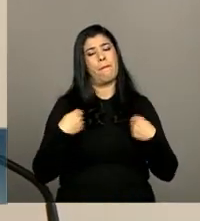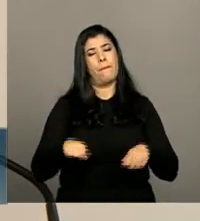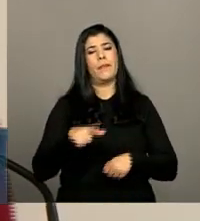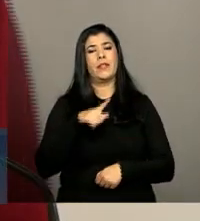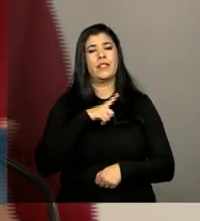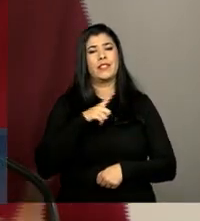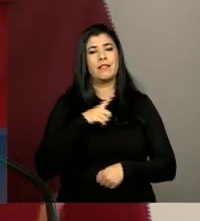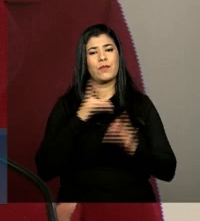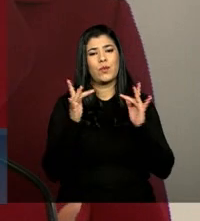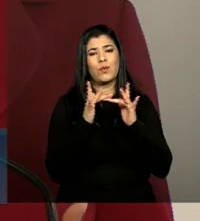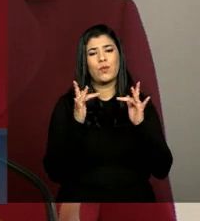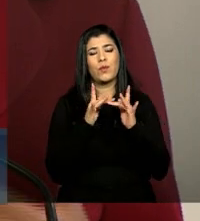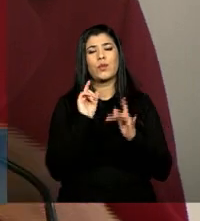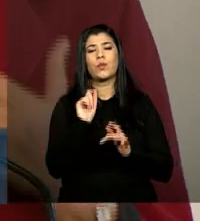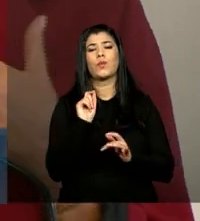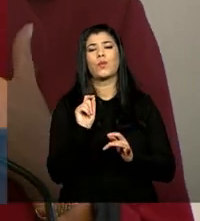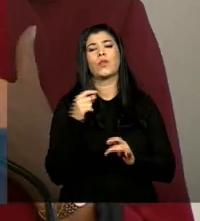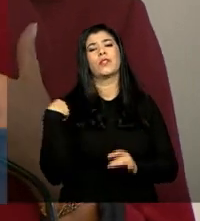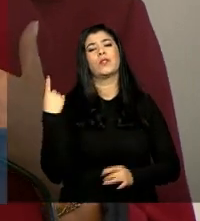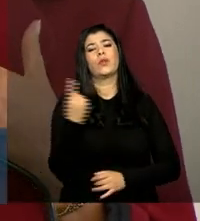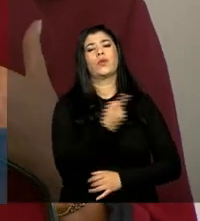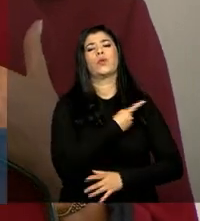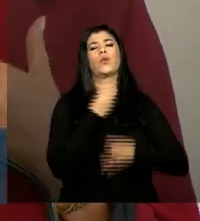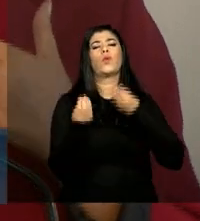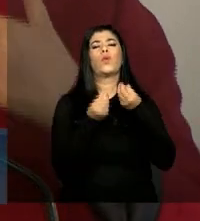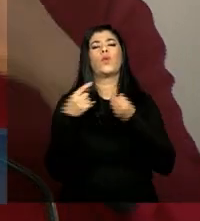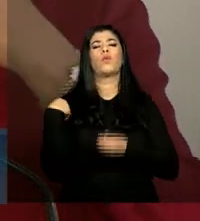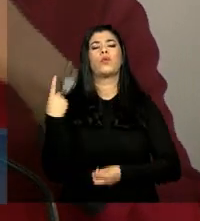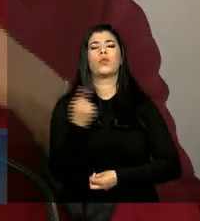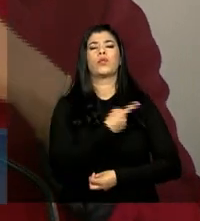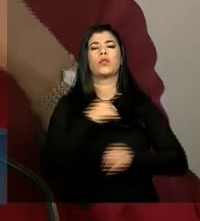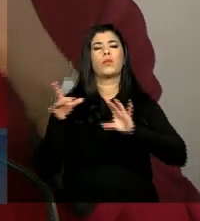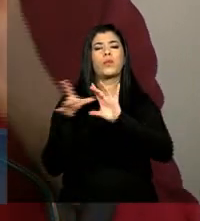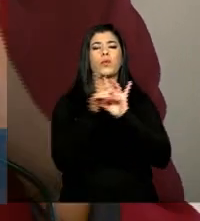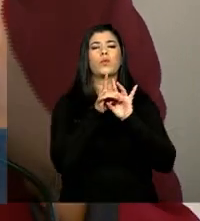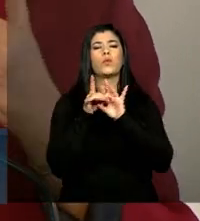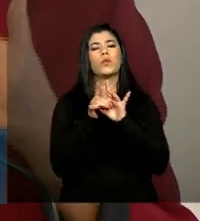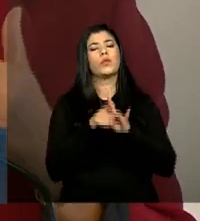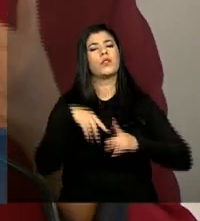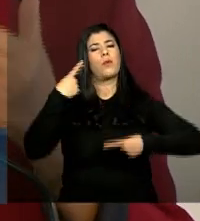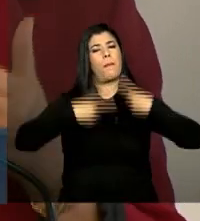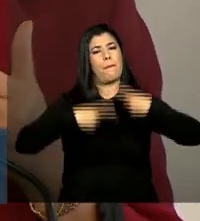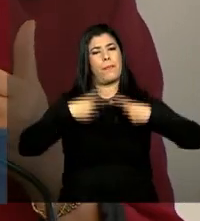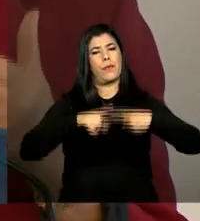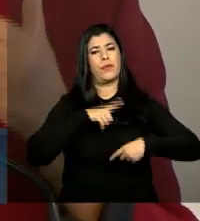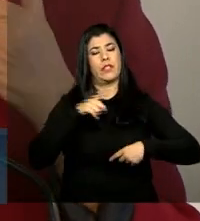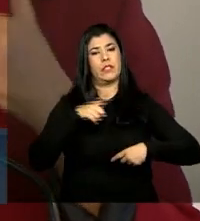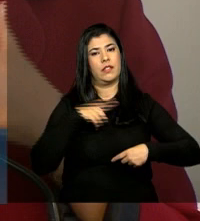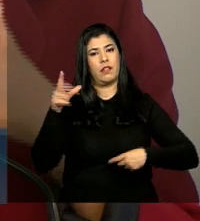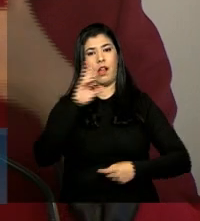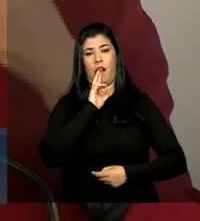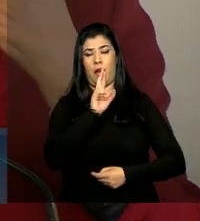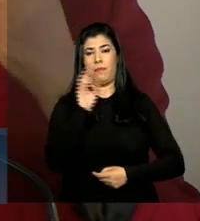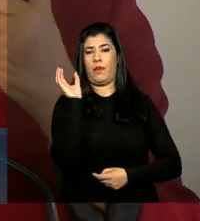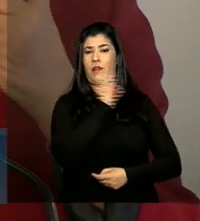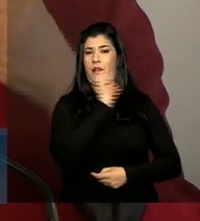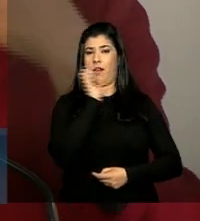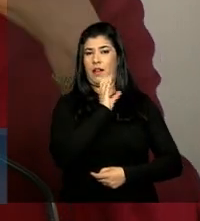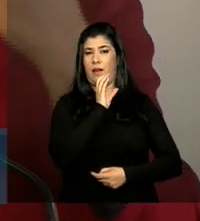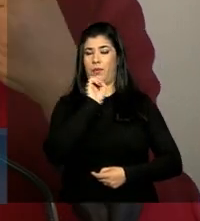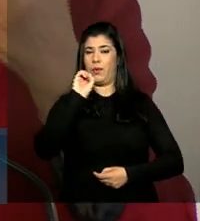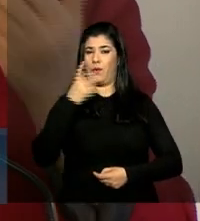como nós integramos as políticas que têm efeitos imediatos aquelas que